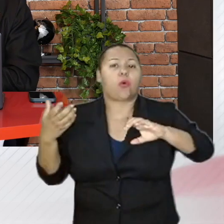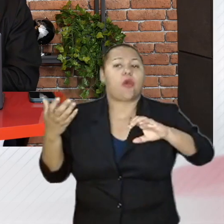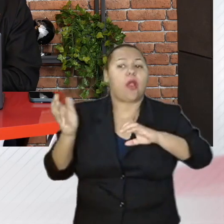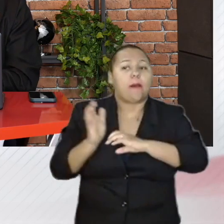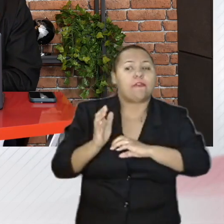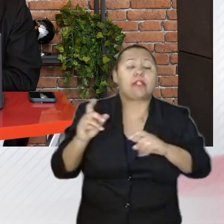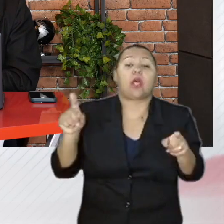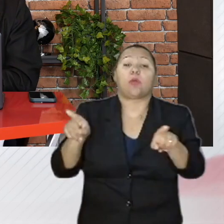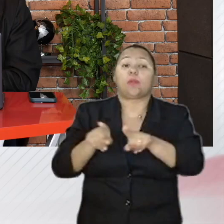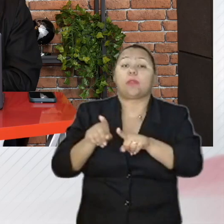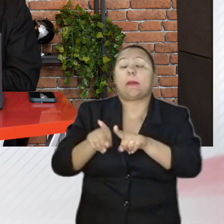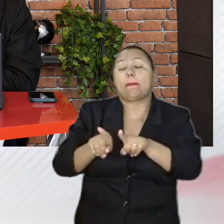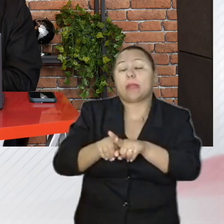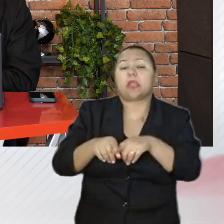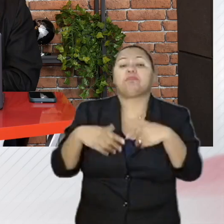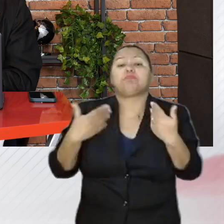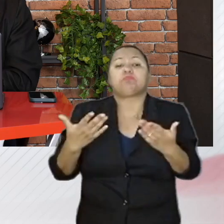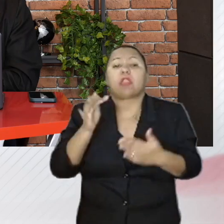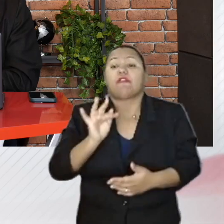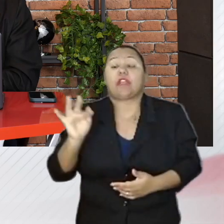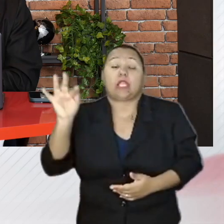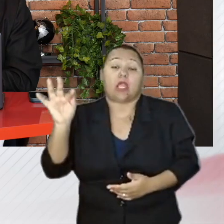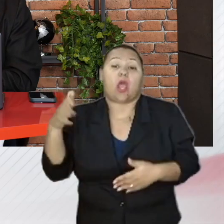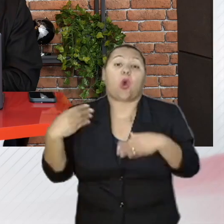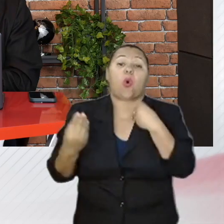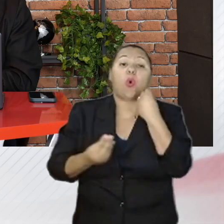em relação a gênero?